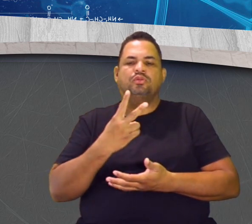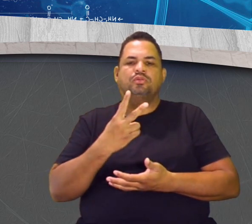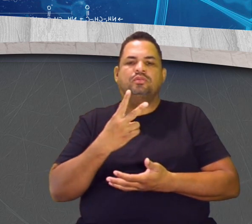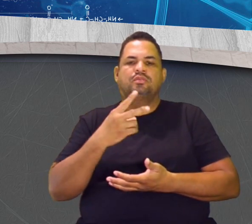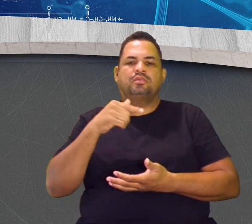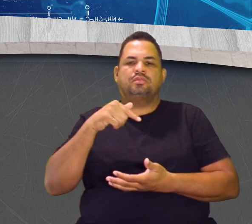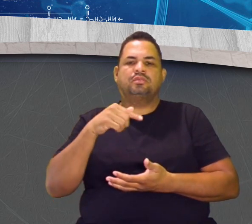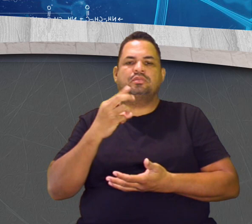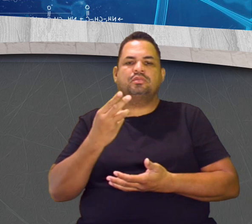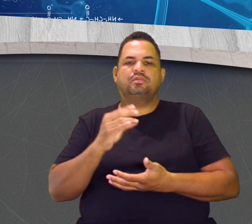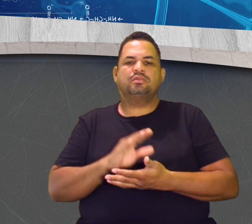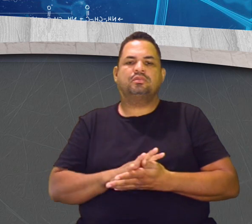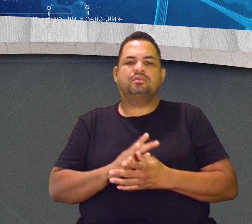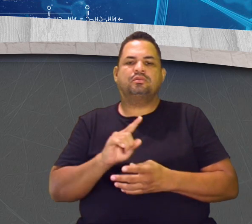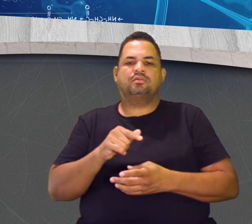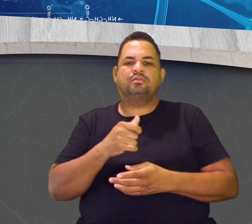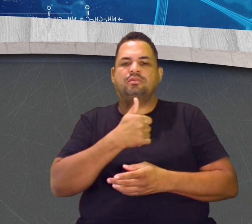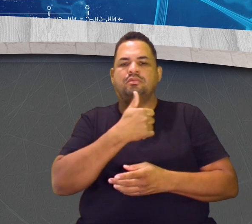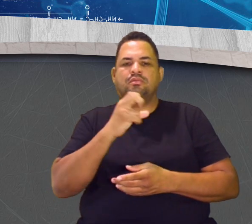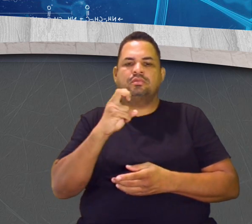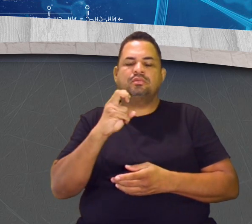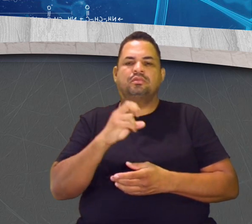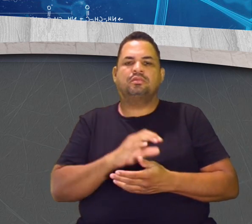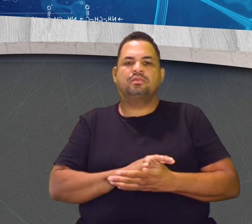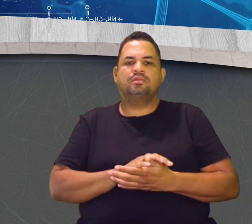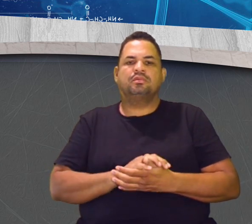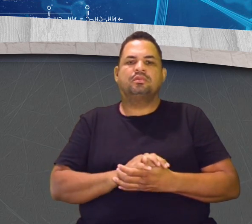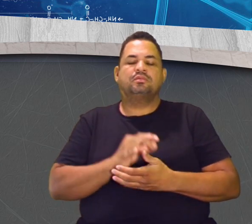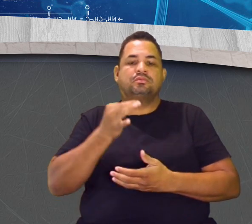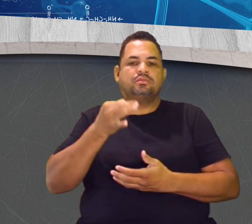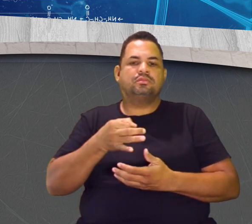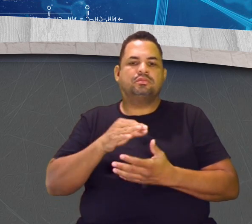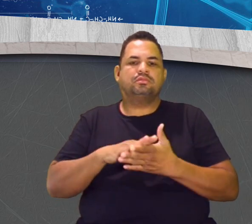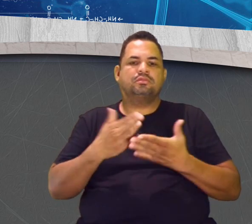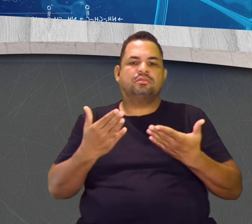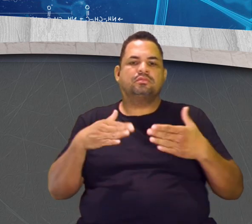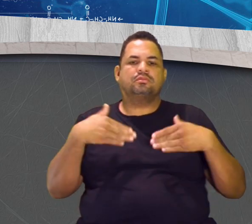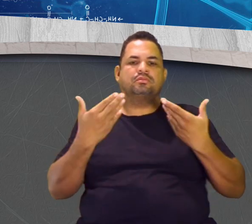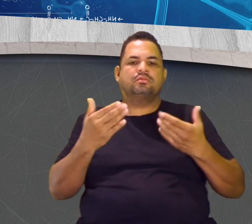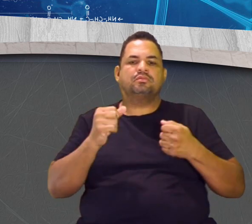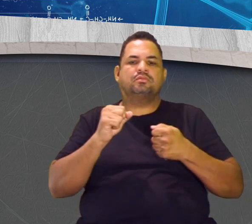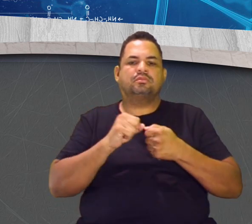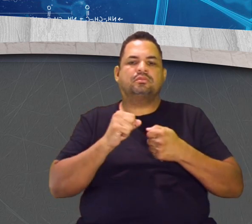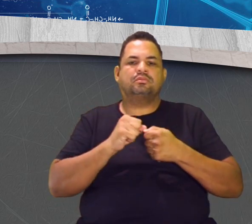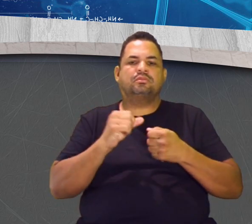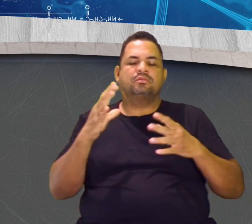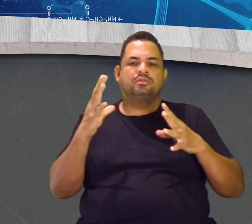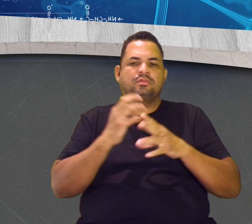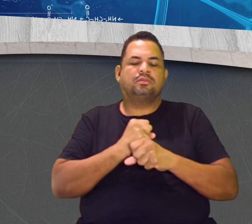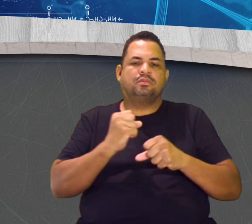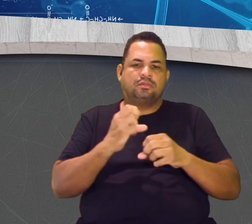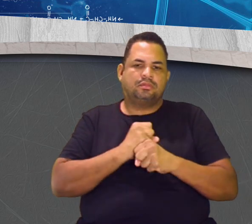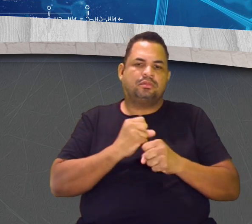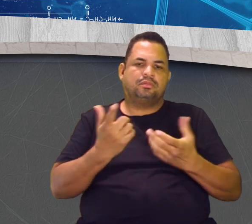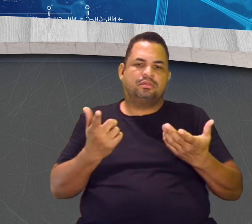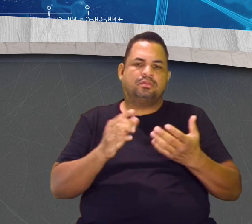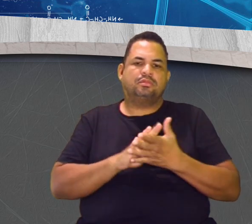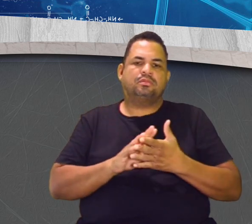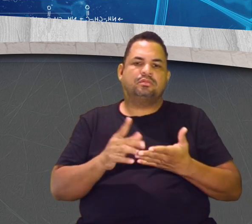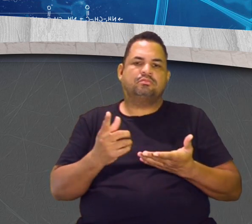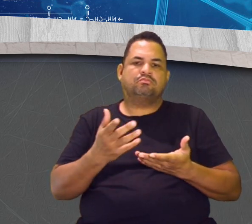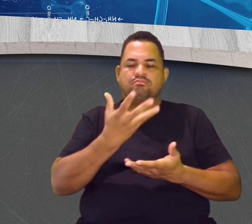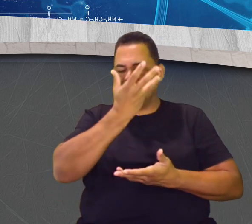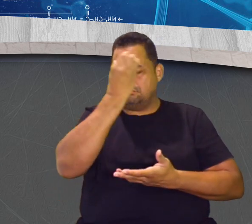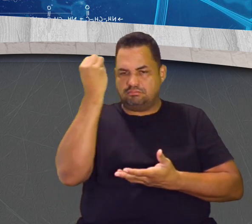273,15 graus Kelvin, tá certo? Para que na hora da resolução dos problemas, você